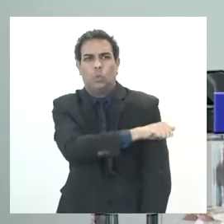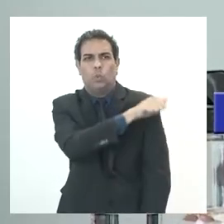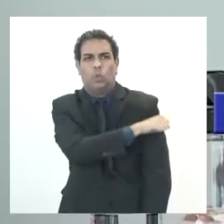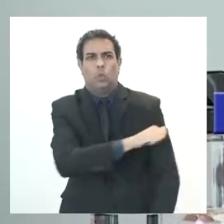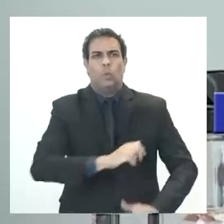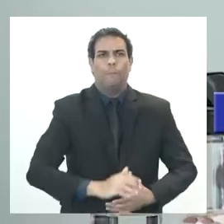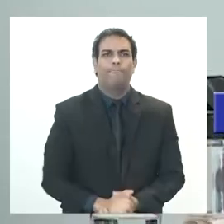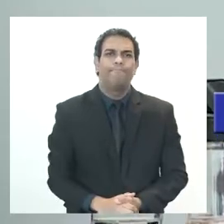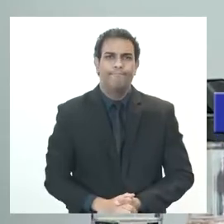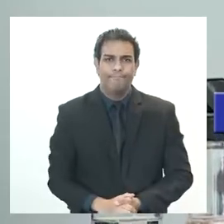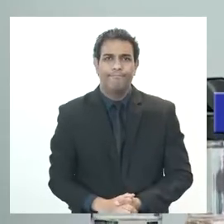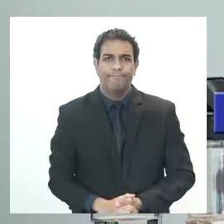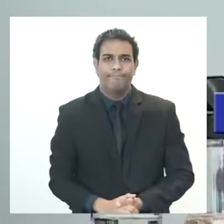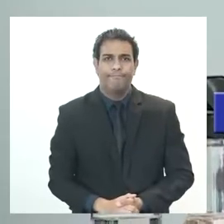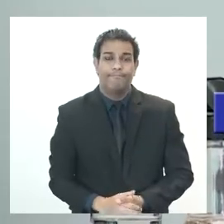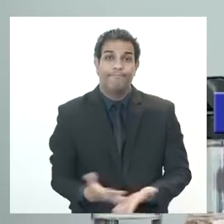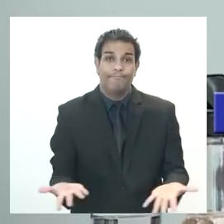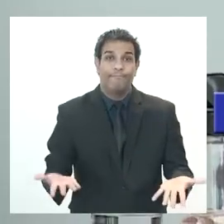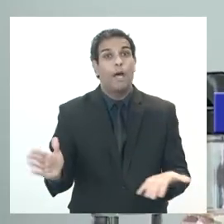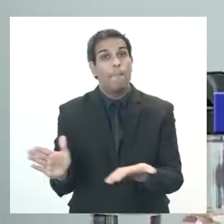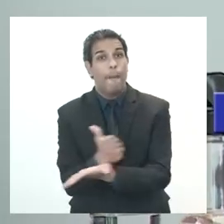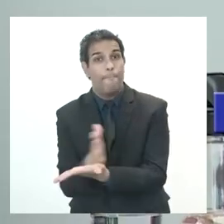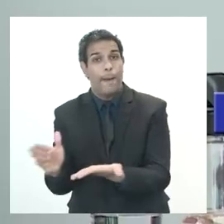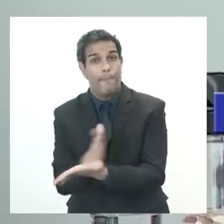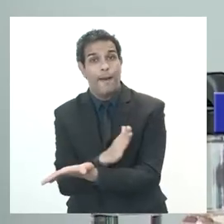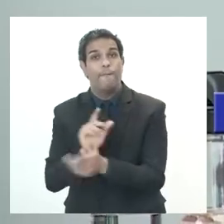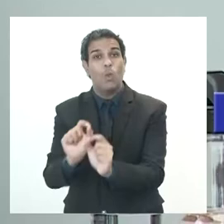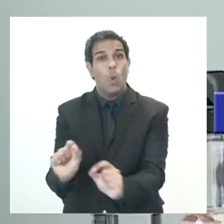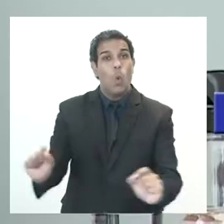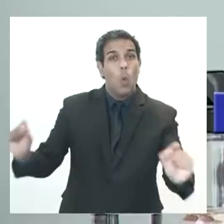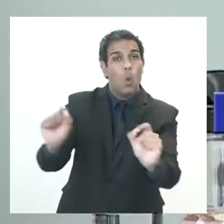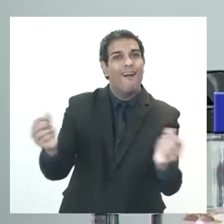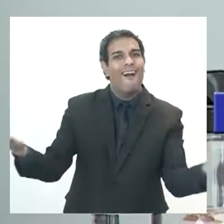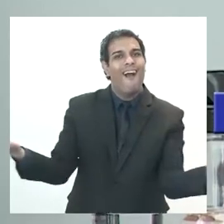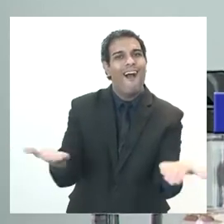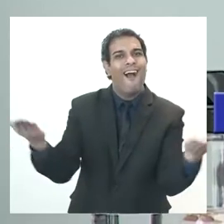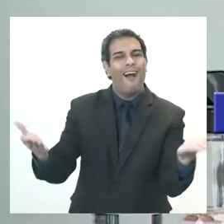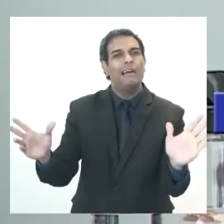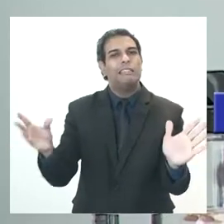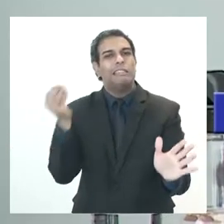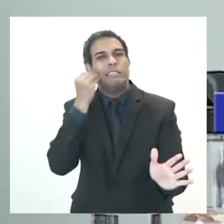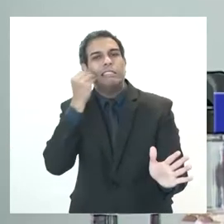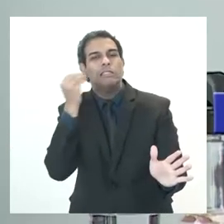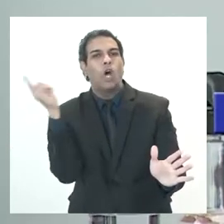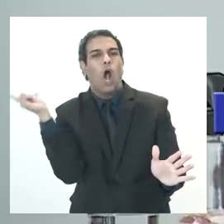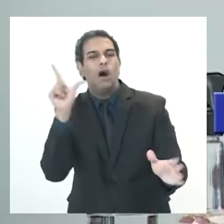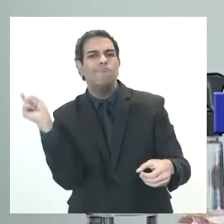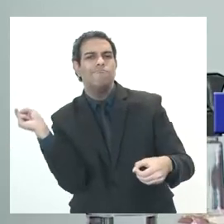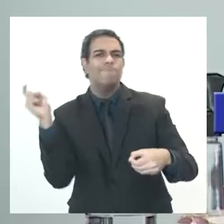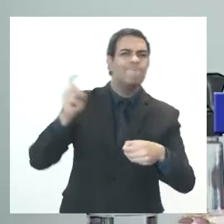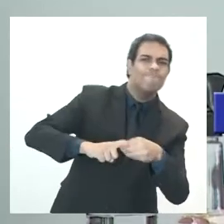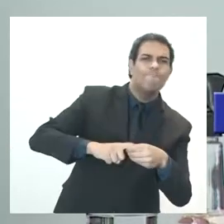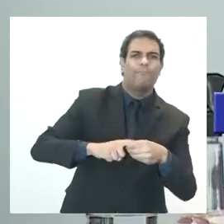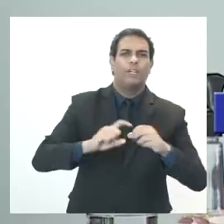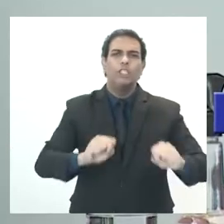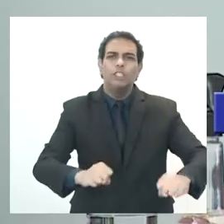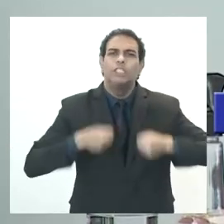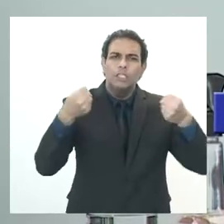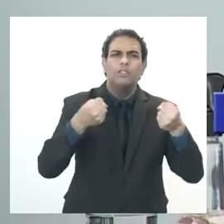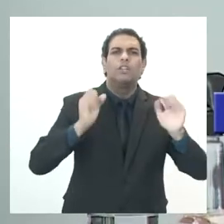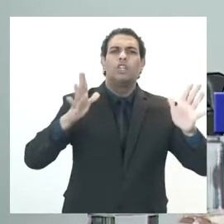é e outros e hoje tentam resgatar ainda né